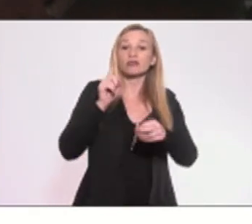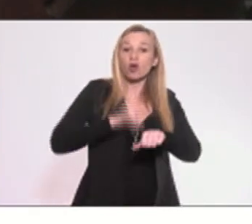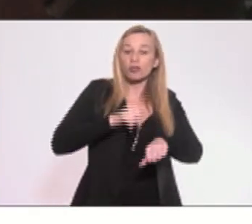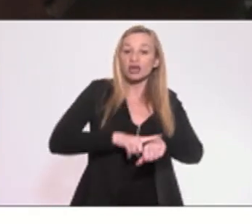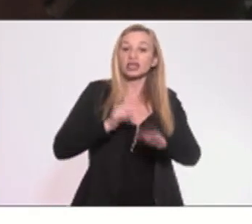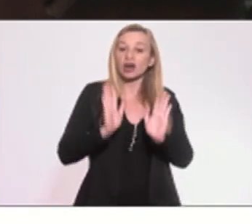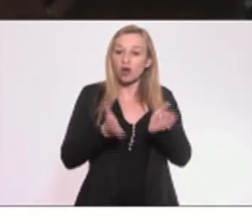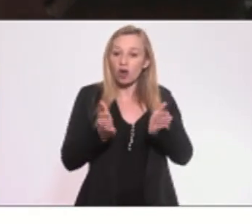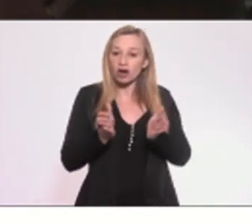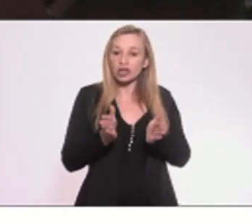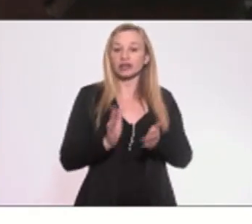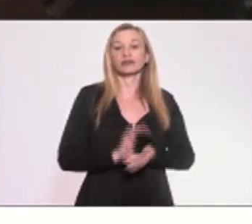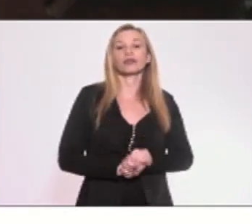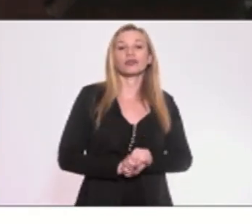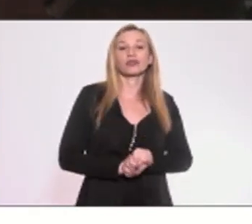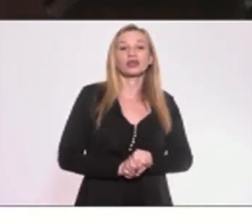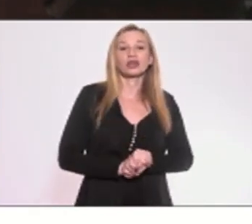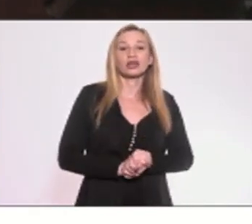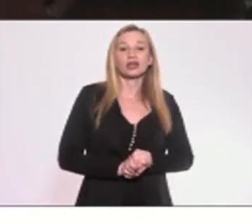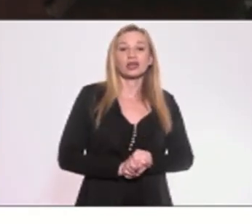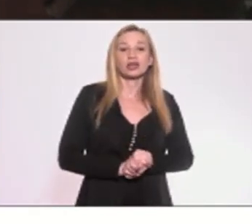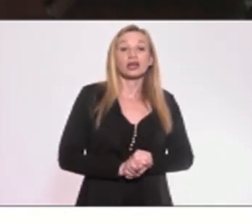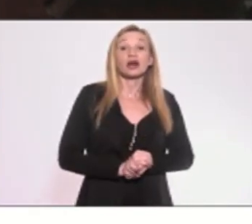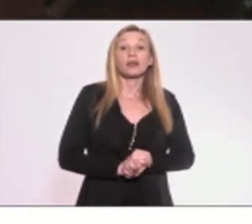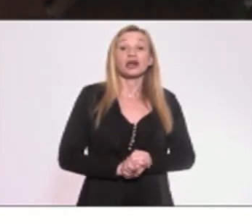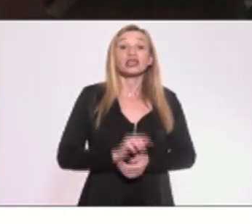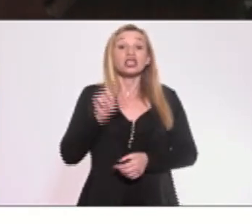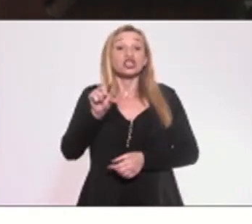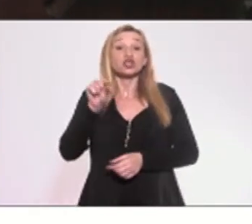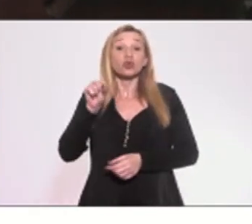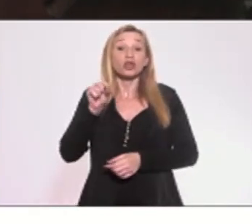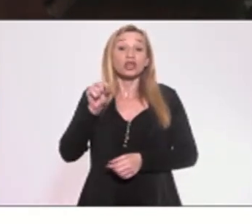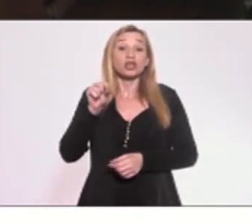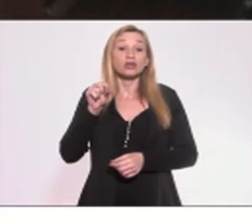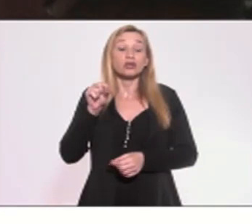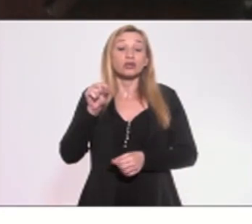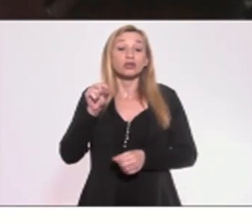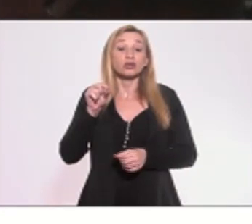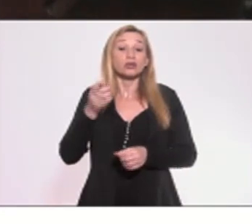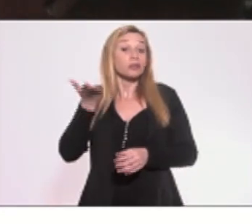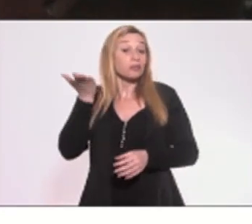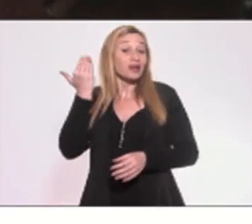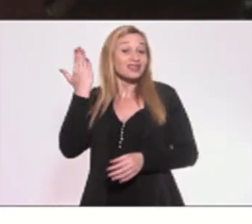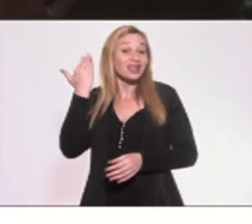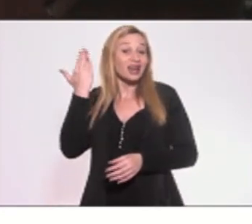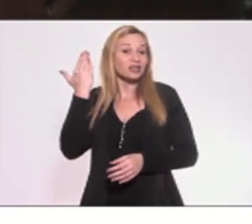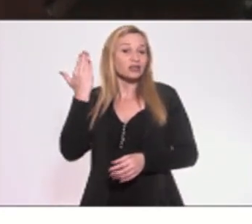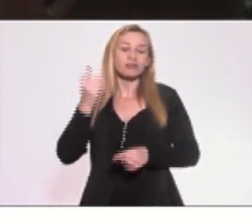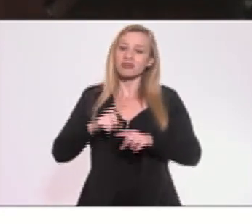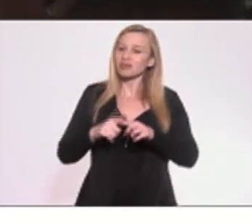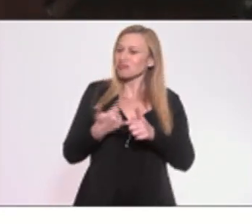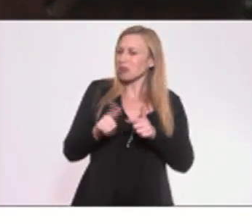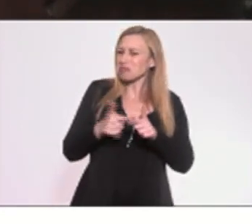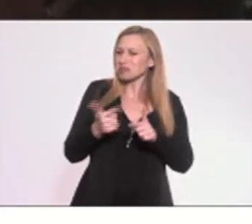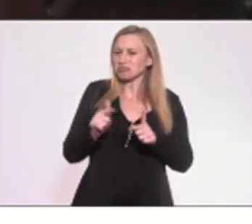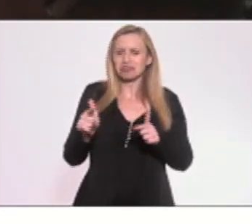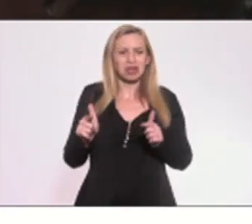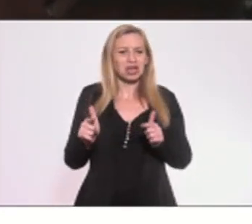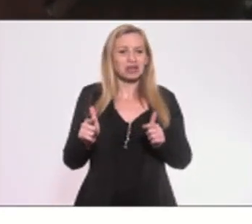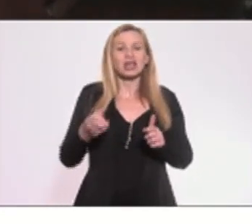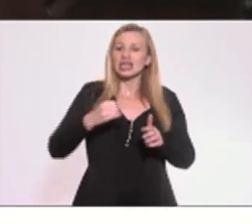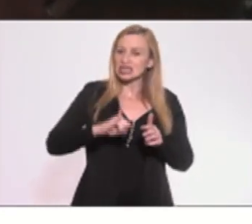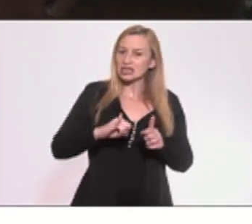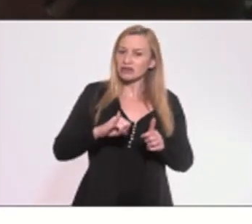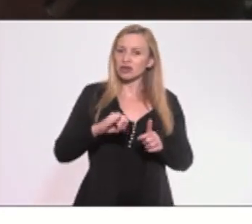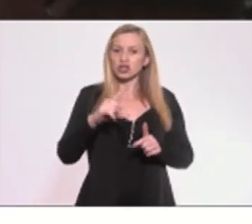que se decidamos era para ter sido decidido na legislatura passada. Mas problema algum. Se a gente foi votado